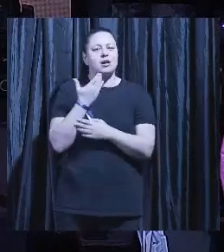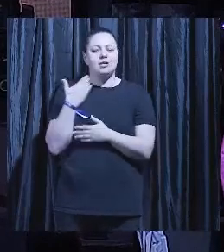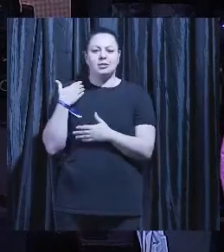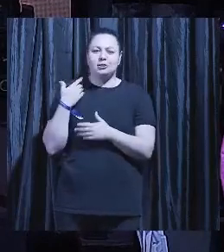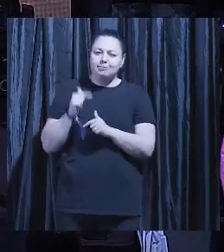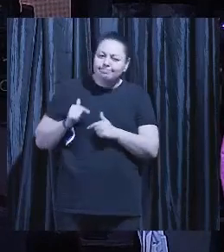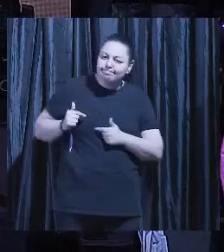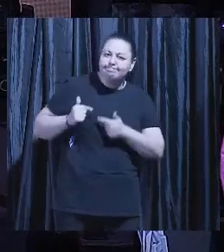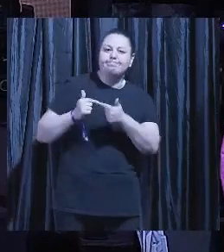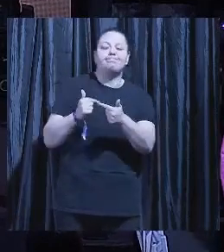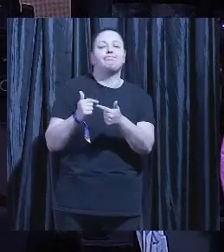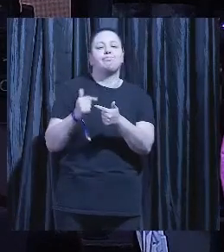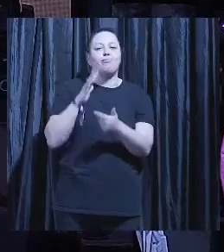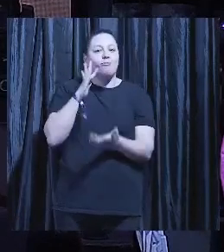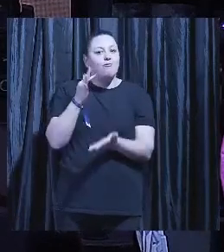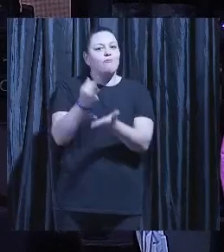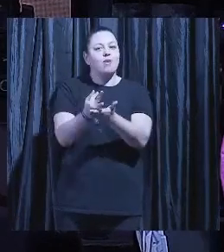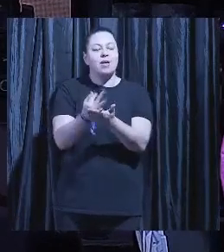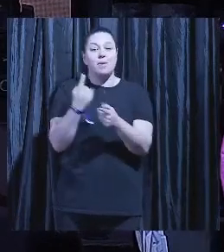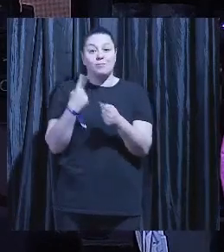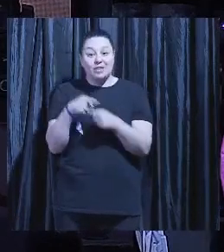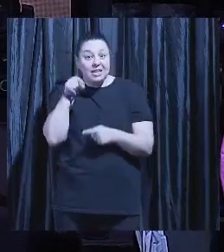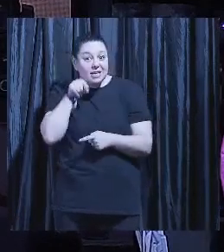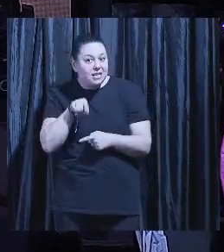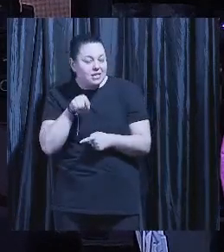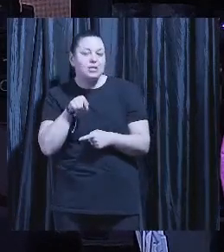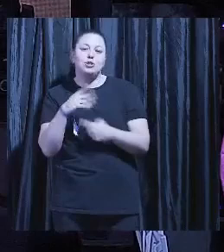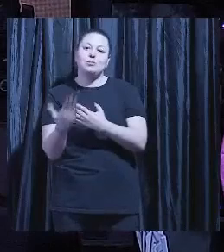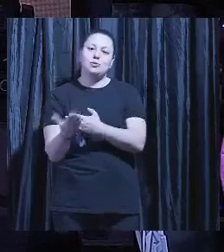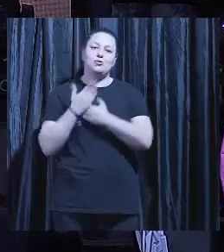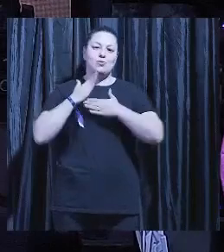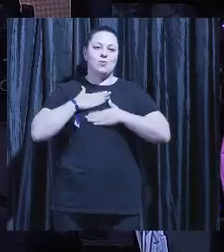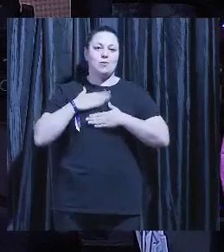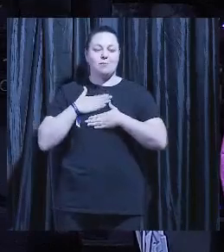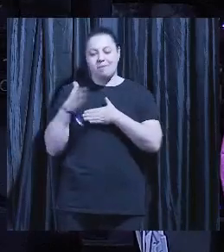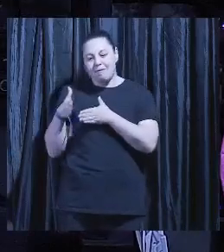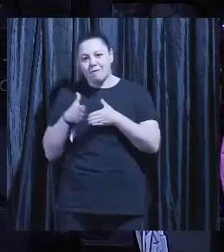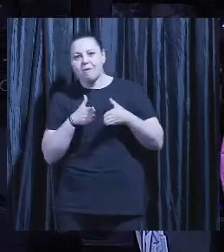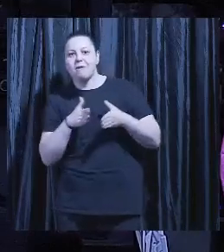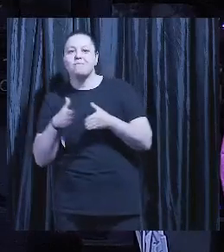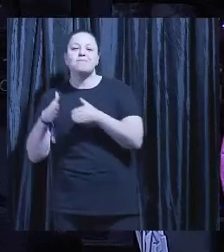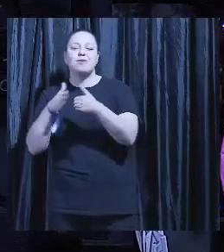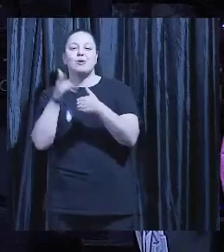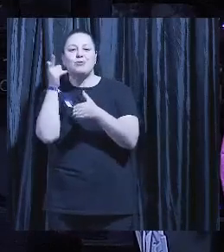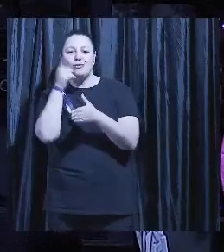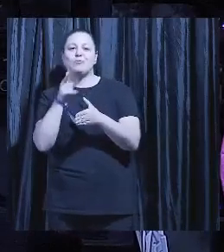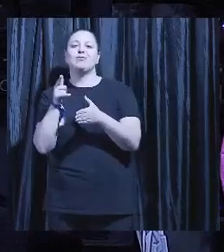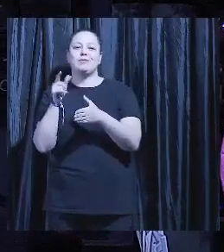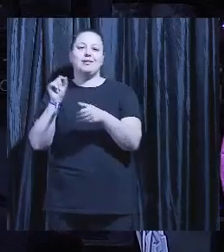fé, porque foi isso que me levou nessa trajetória, nesse caminho de